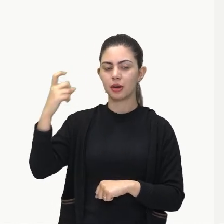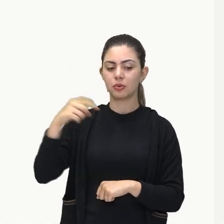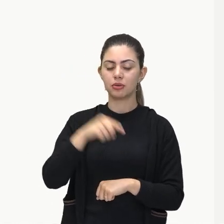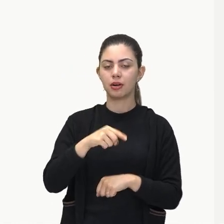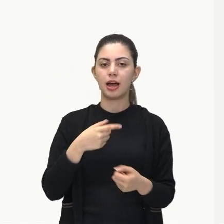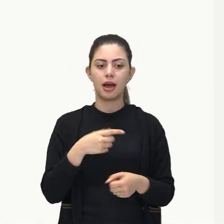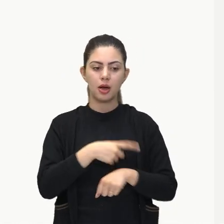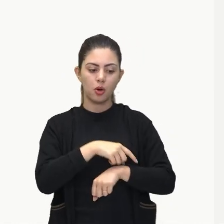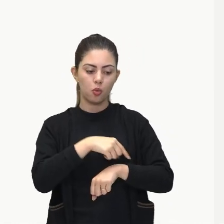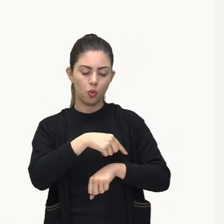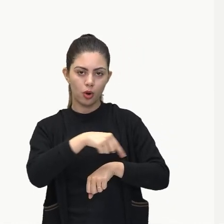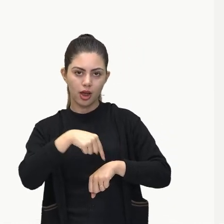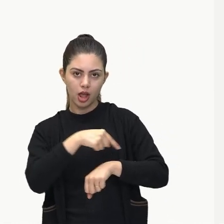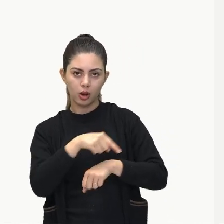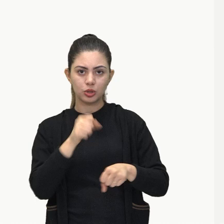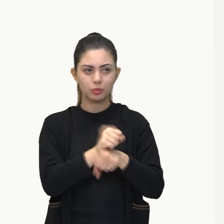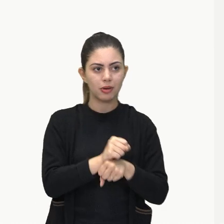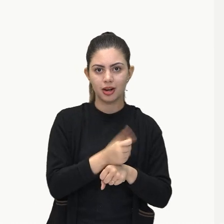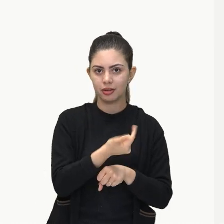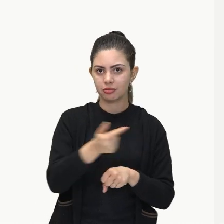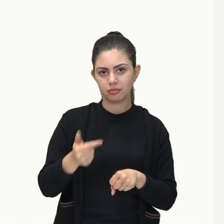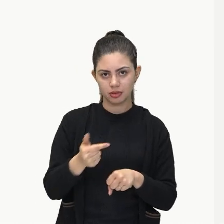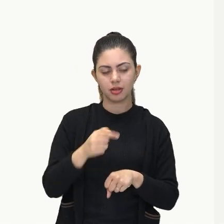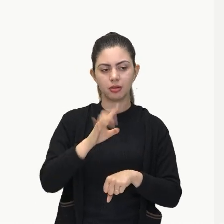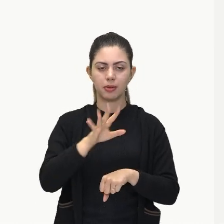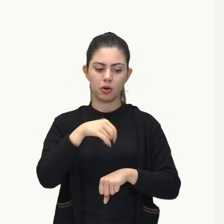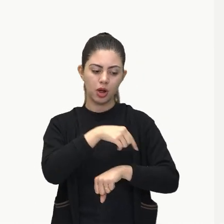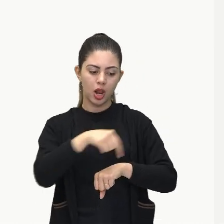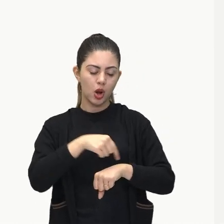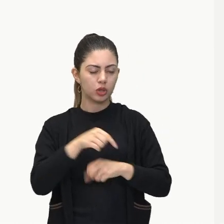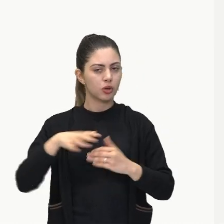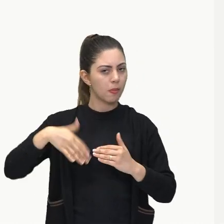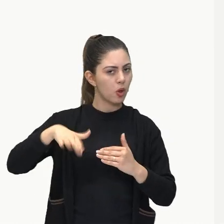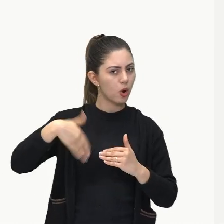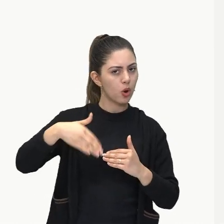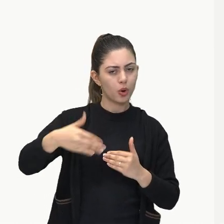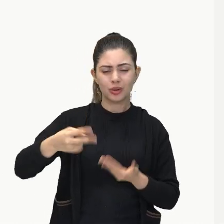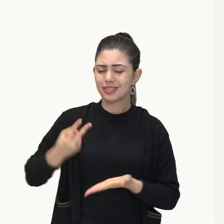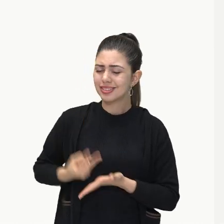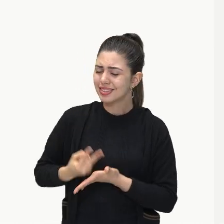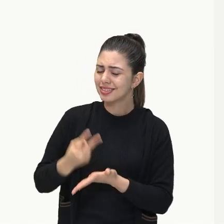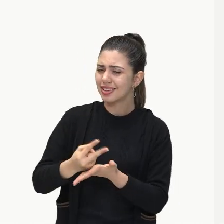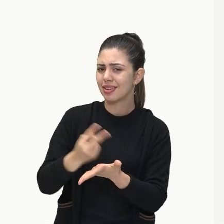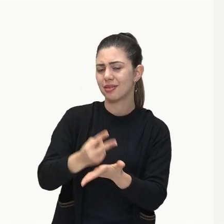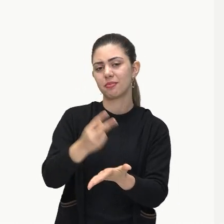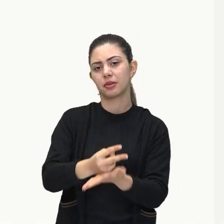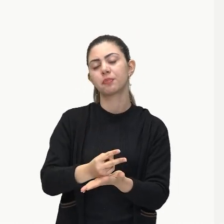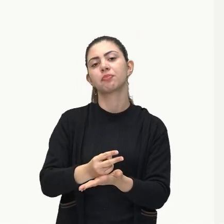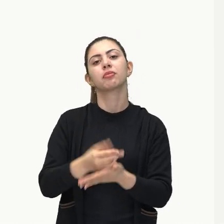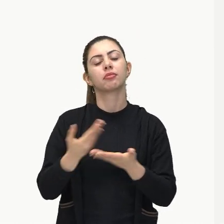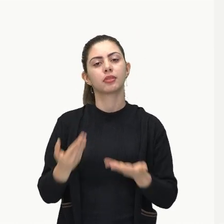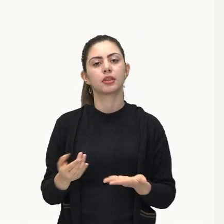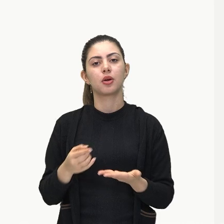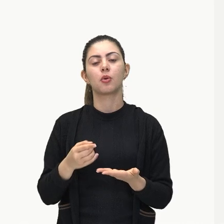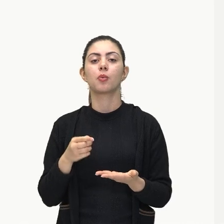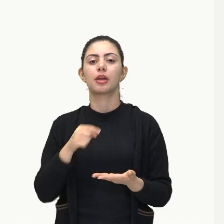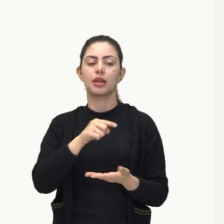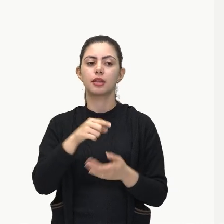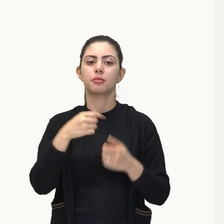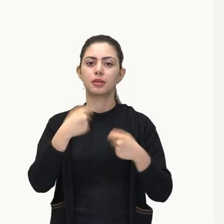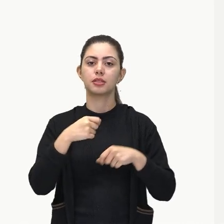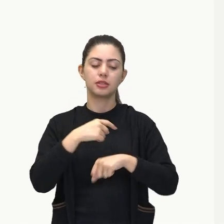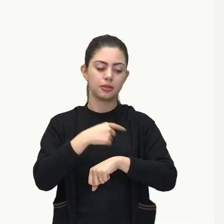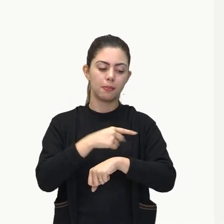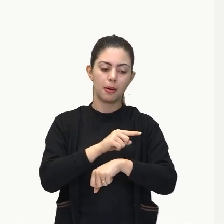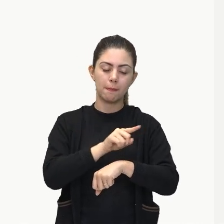seguindo, a não ser que o relógio quebre, claro, mas a ideia é que ele continue passando, ele continue transmitindo esse